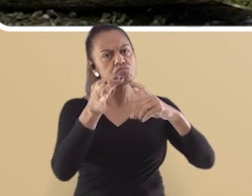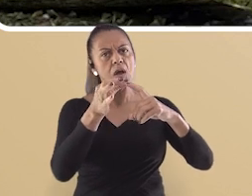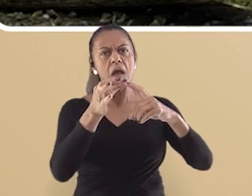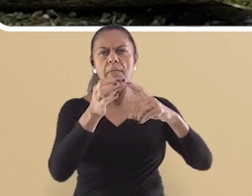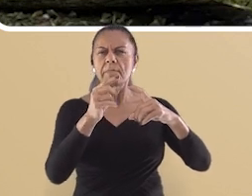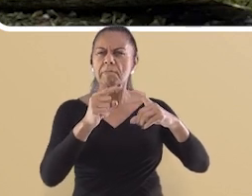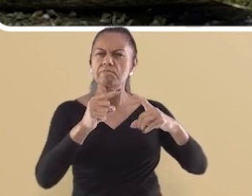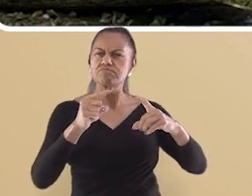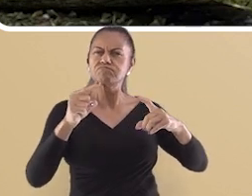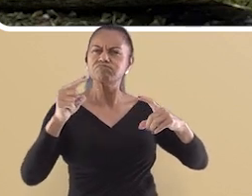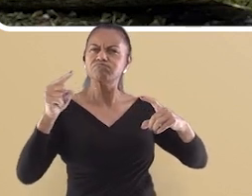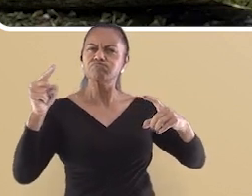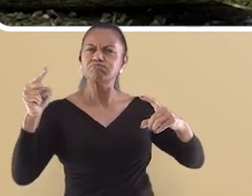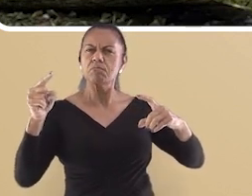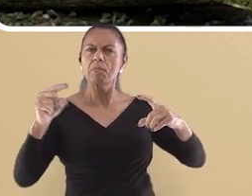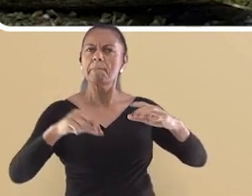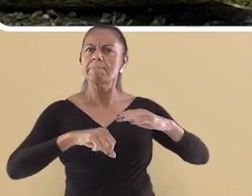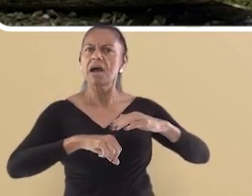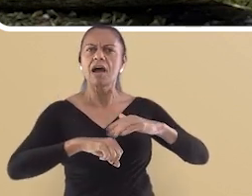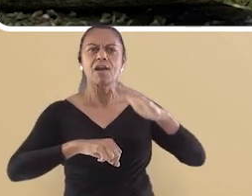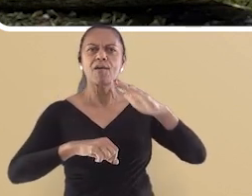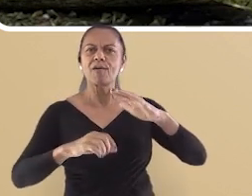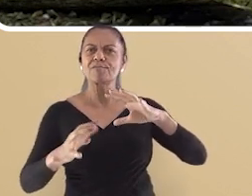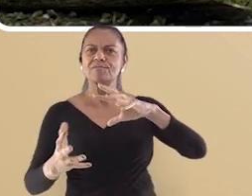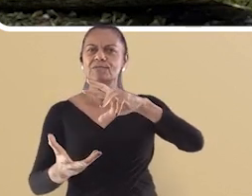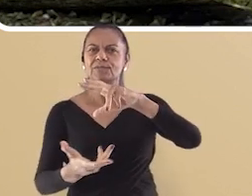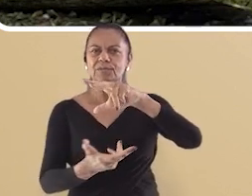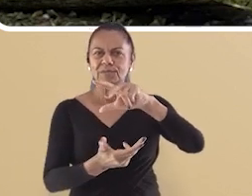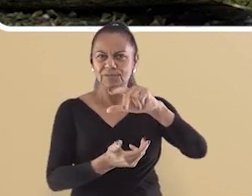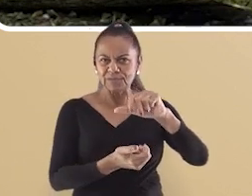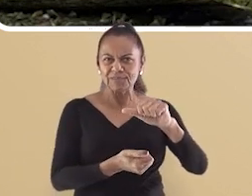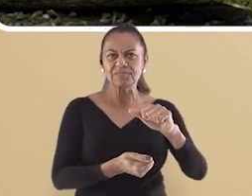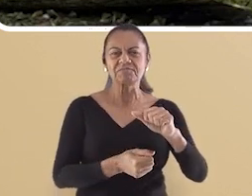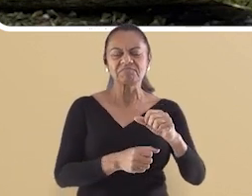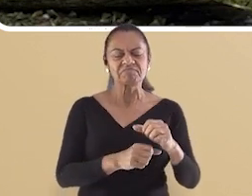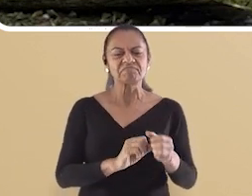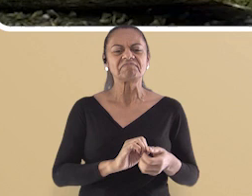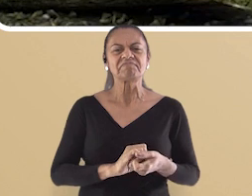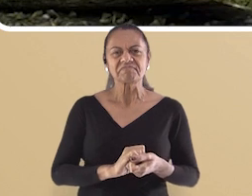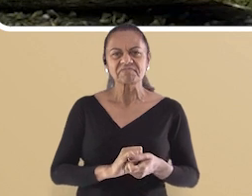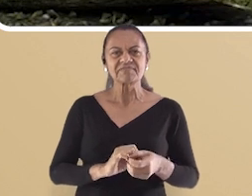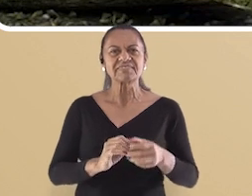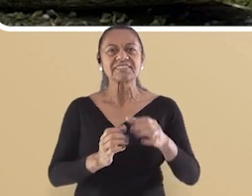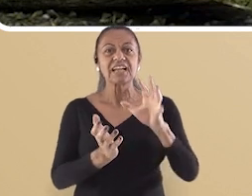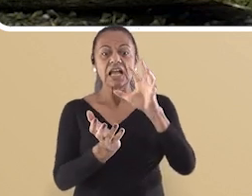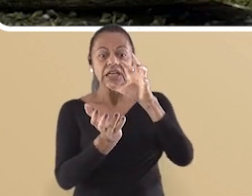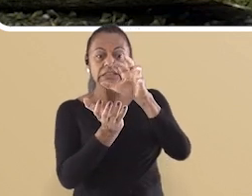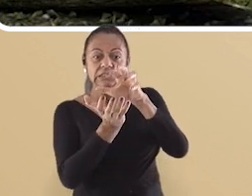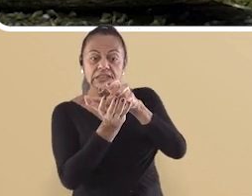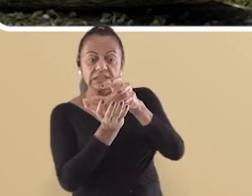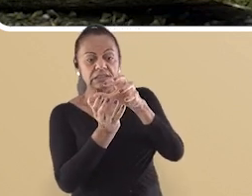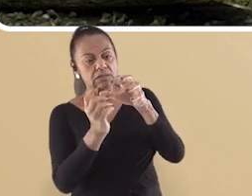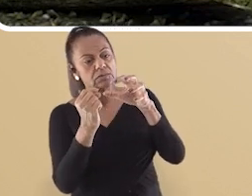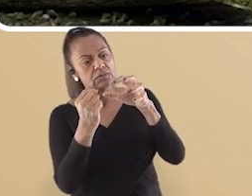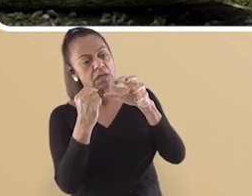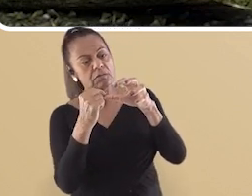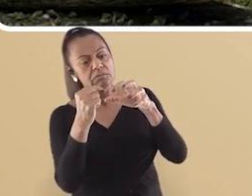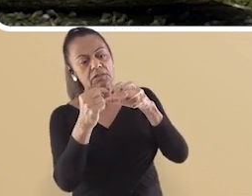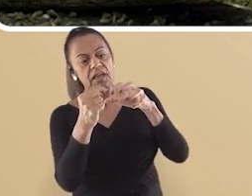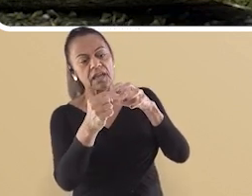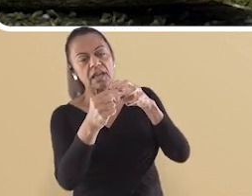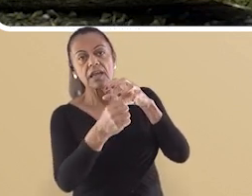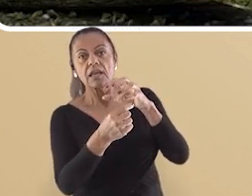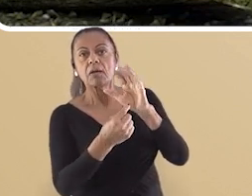de pescoço longo do mundo. O fóssil tinha 3,5 metros de comprimento e 225 milhões de